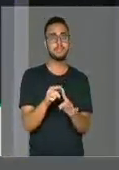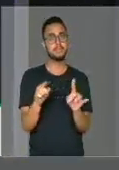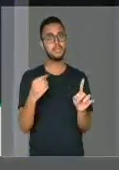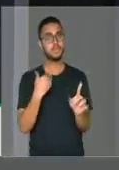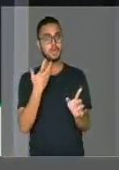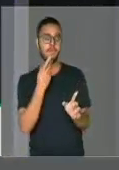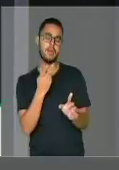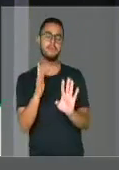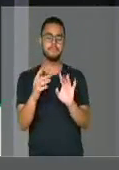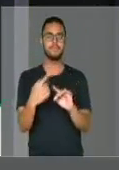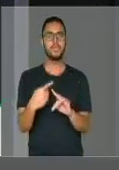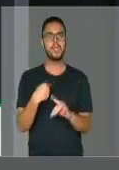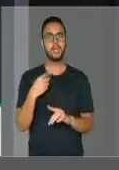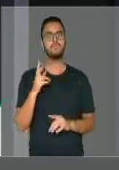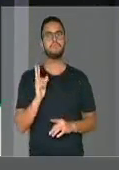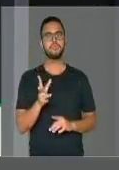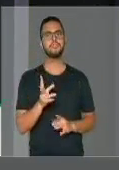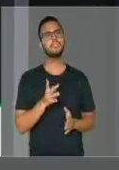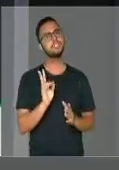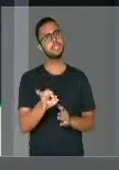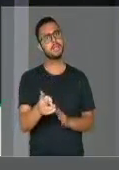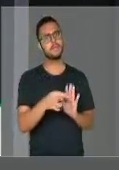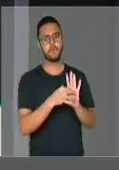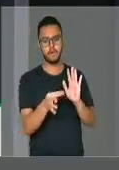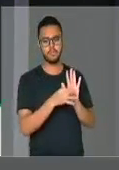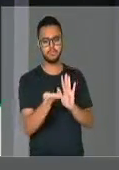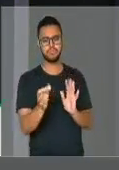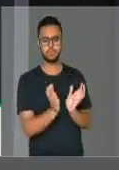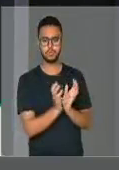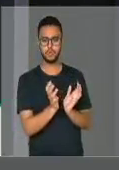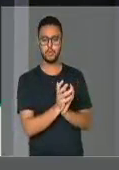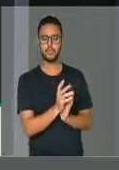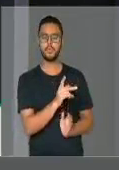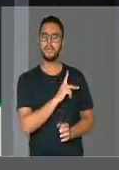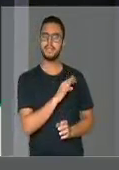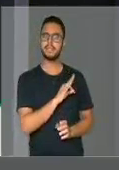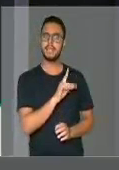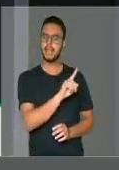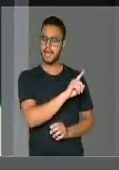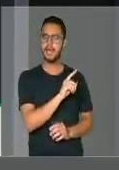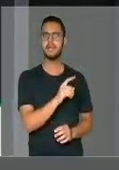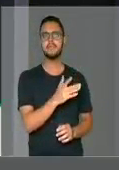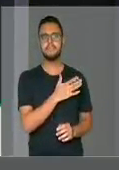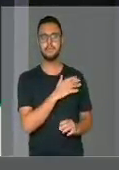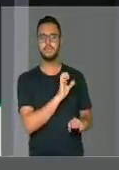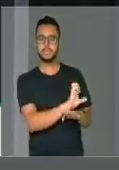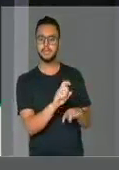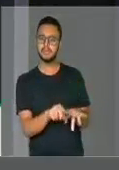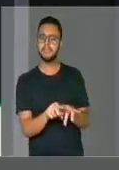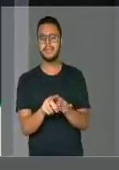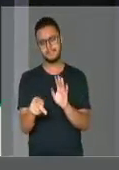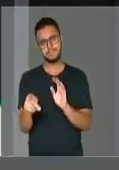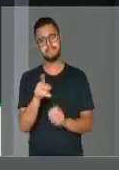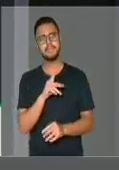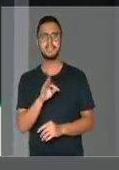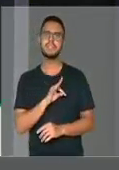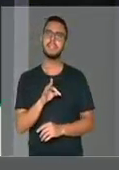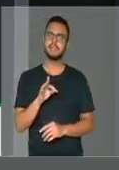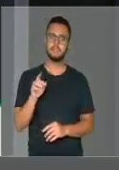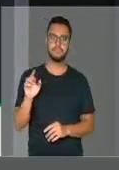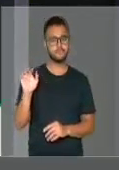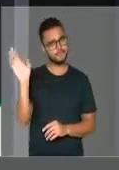sou um crítico ferrenho da gestão petista no meu estado e na gestão petista federal. É importante a